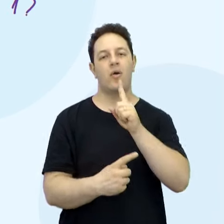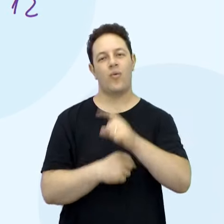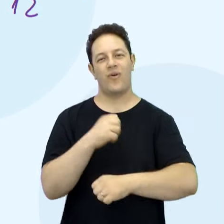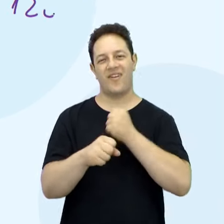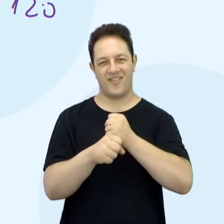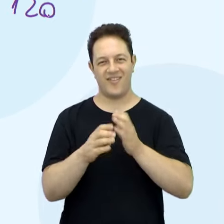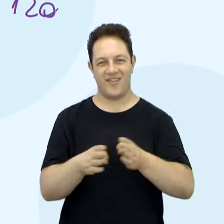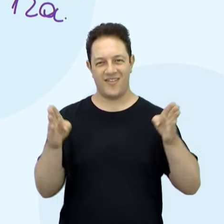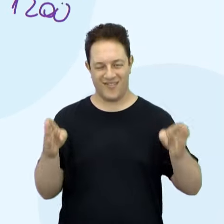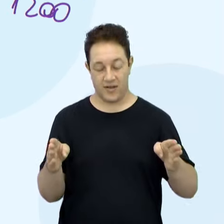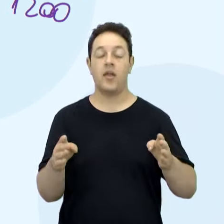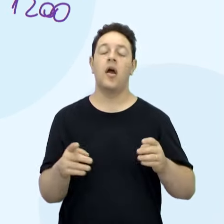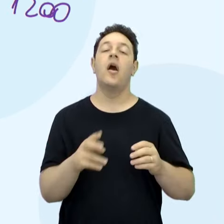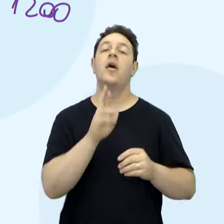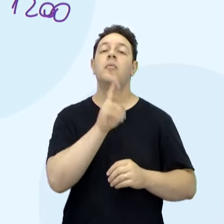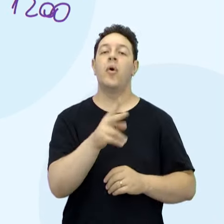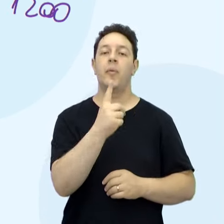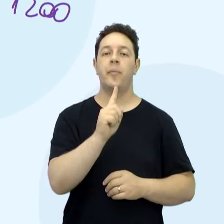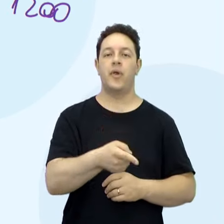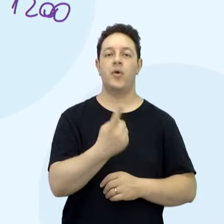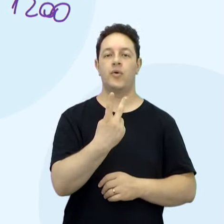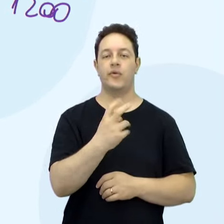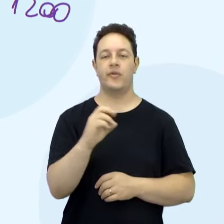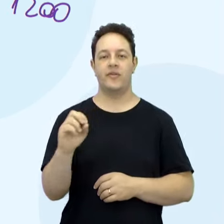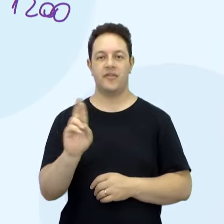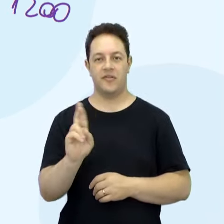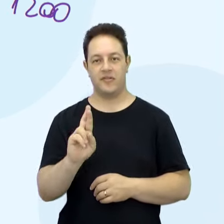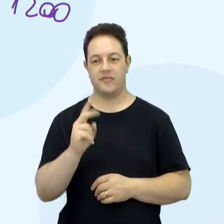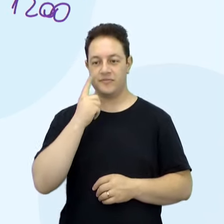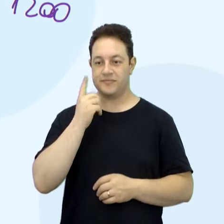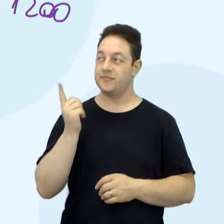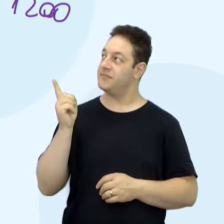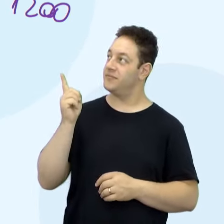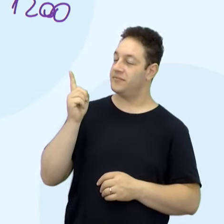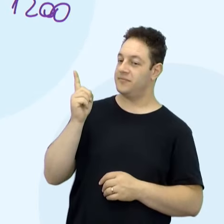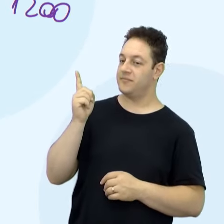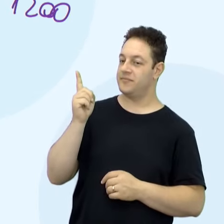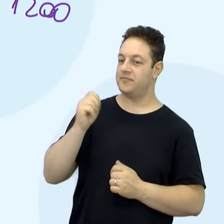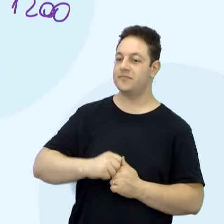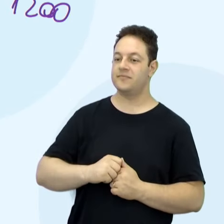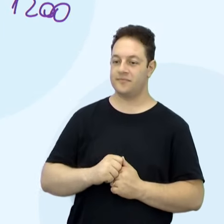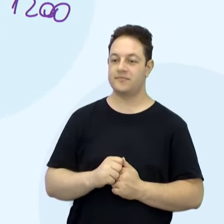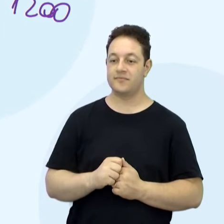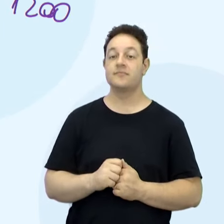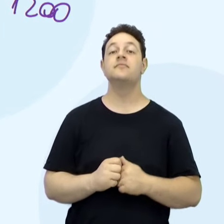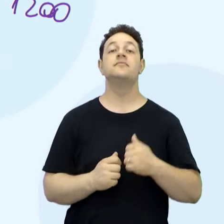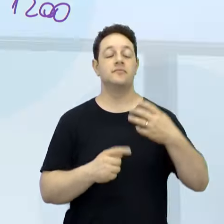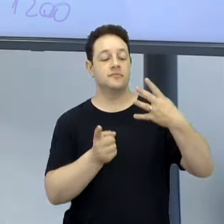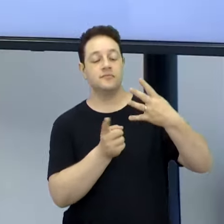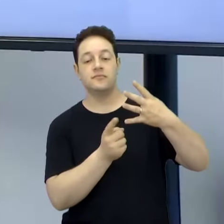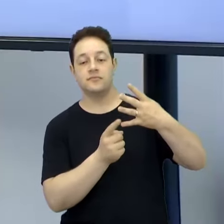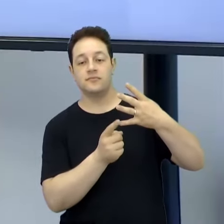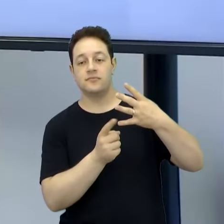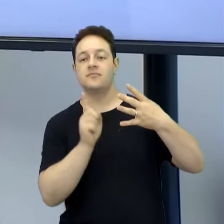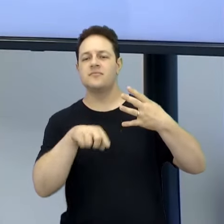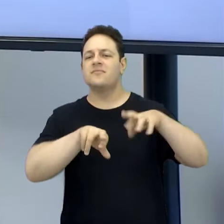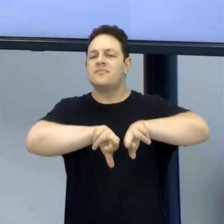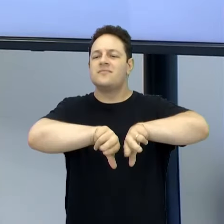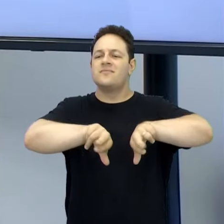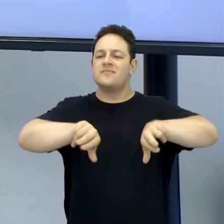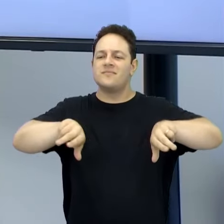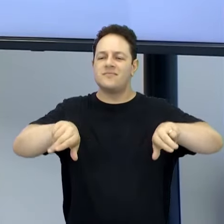deu R$ 1.200. Tá aqui, ó. E os diversos, que são as coisas que a gente